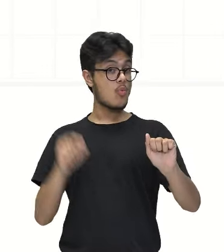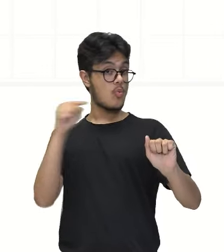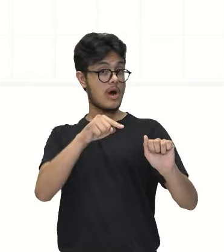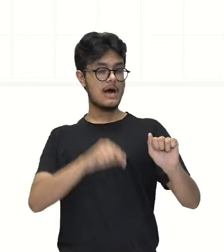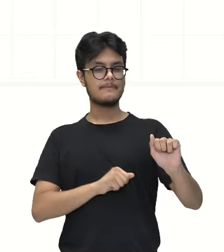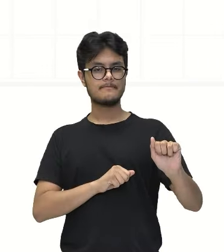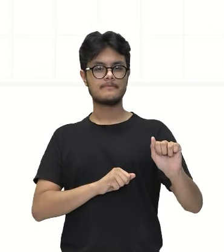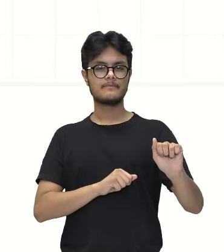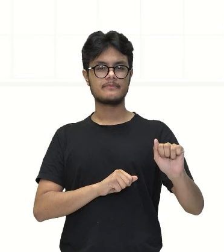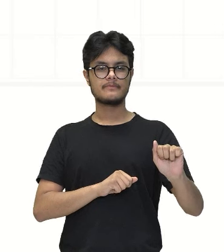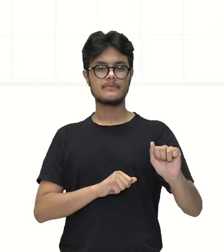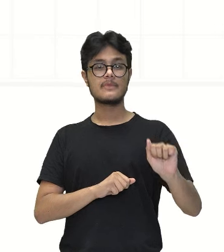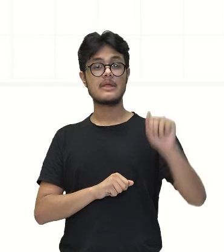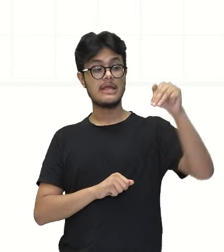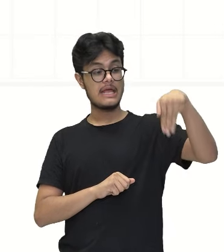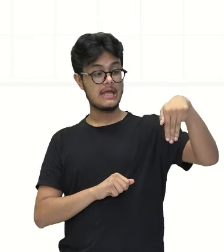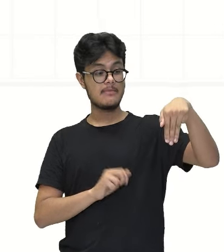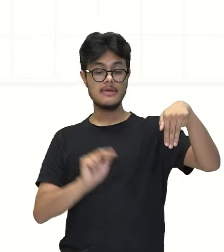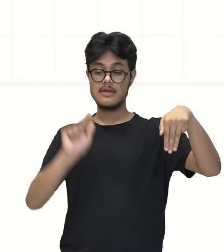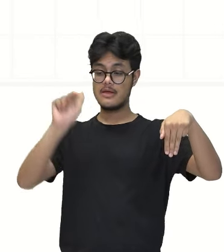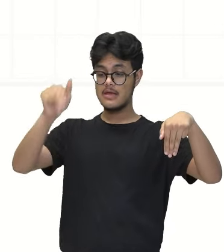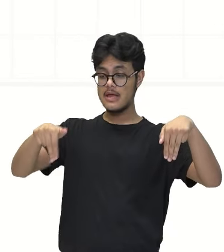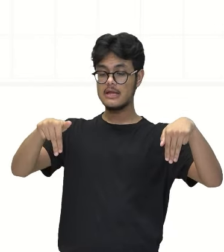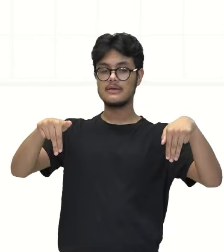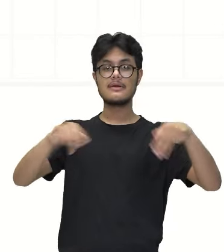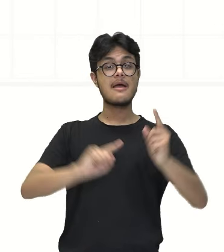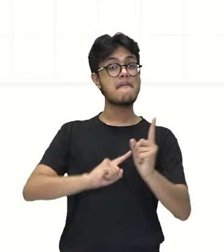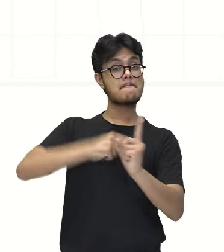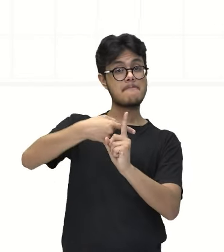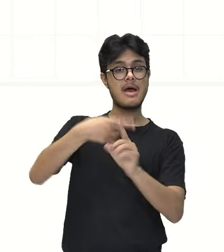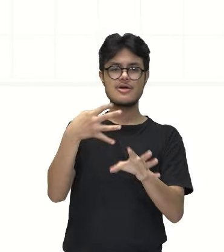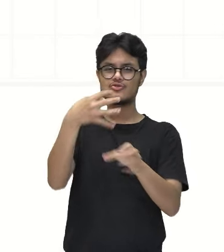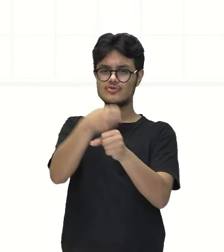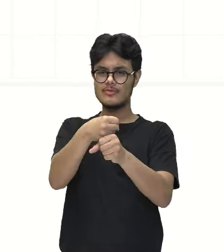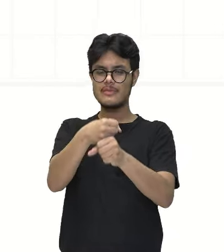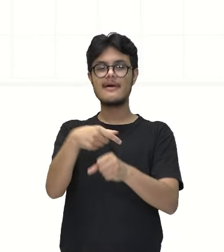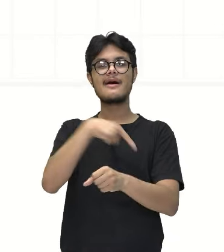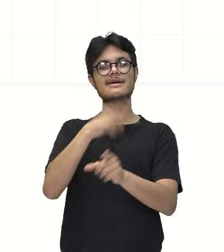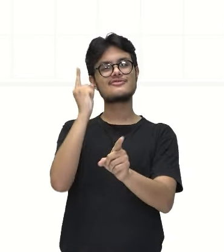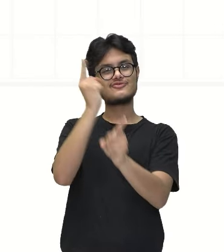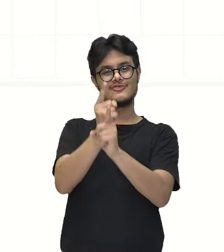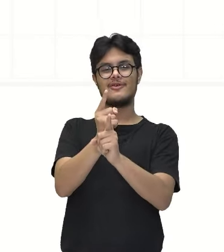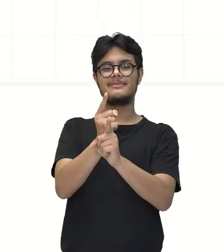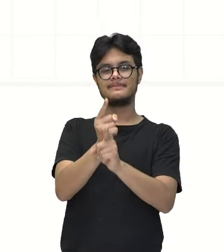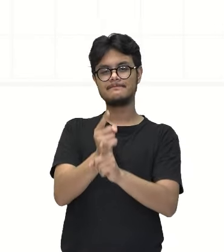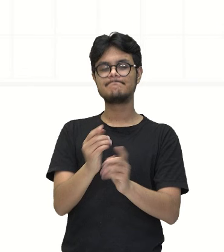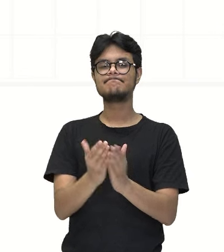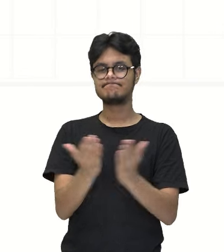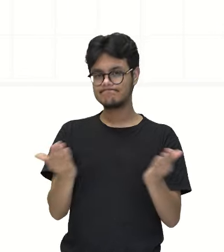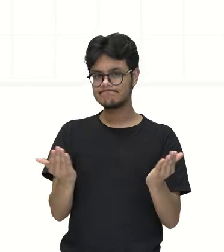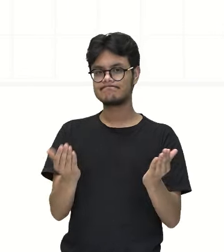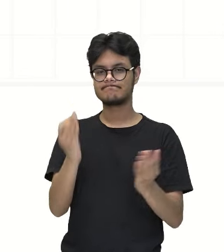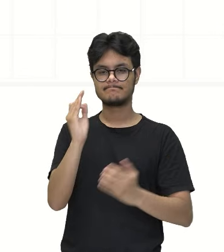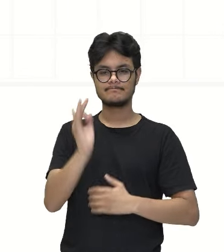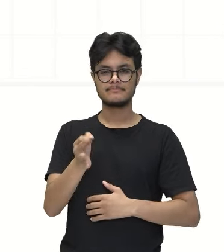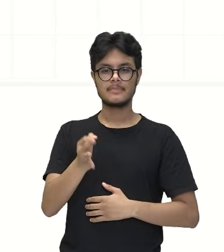de M mais N, né? Então, olha só como a gente vai descobrir o valor de N. Se a hipotenusa